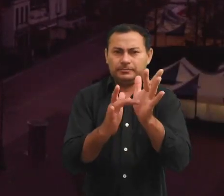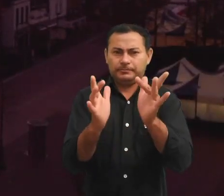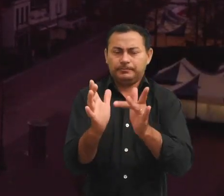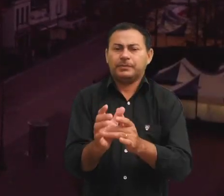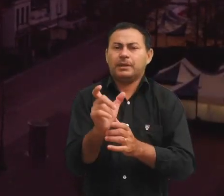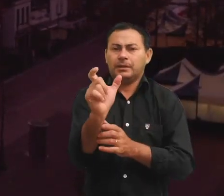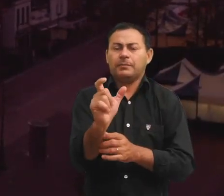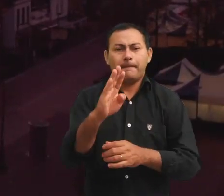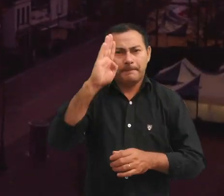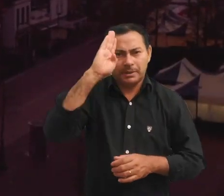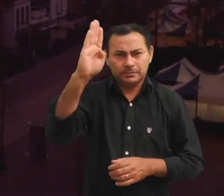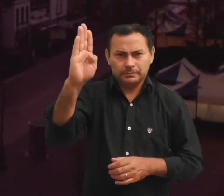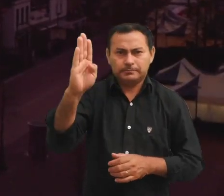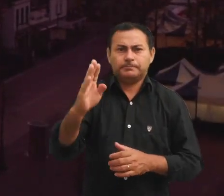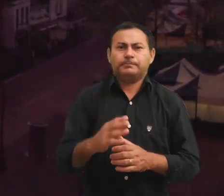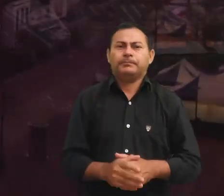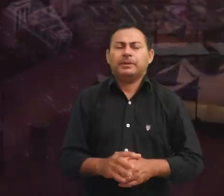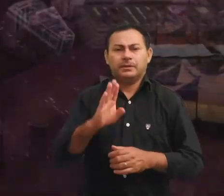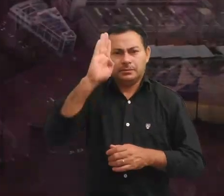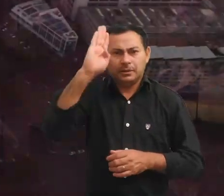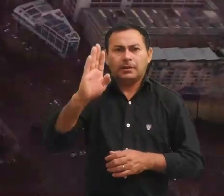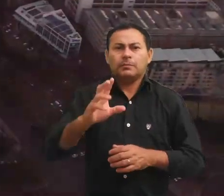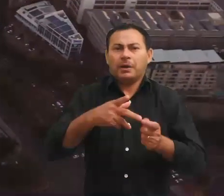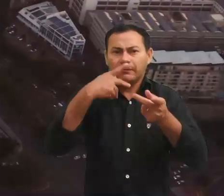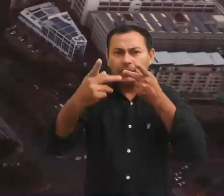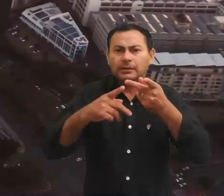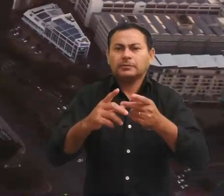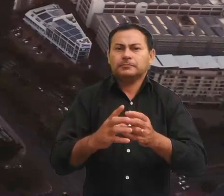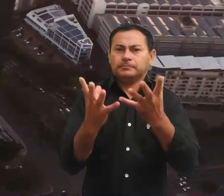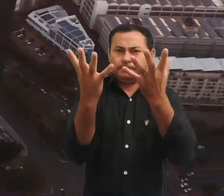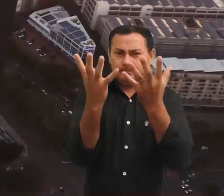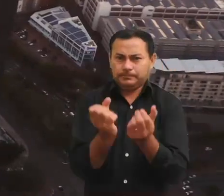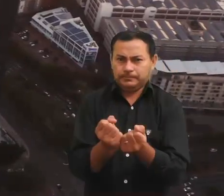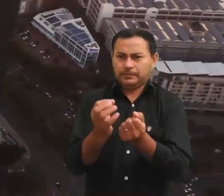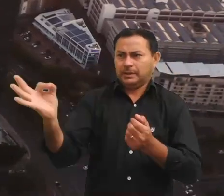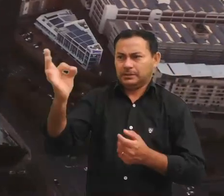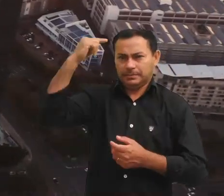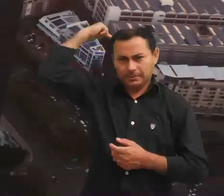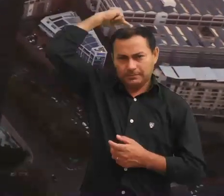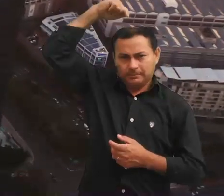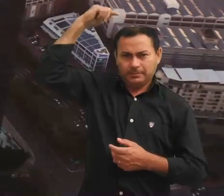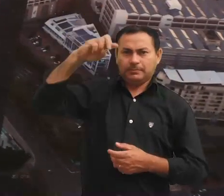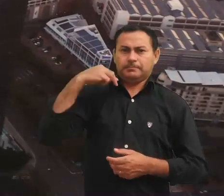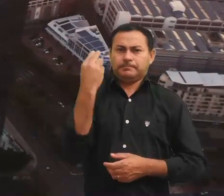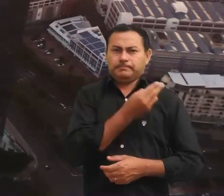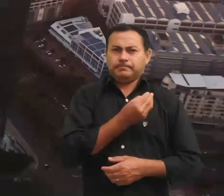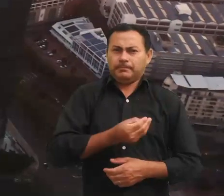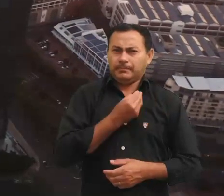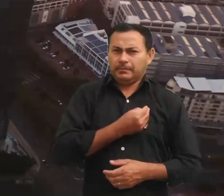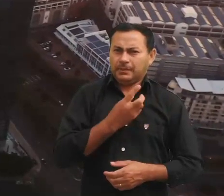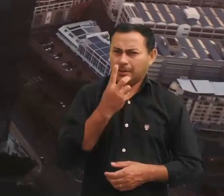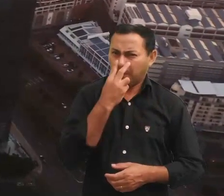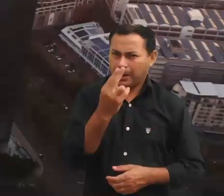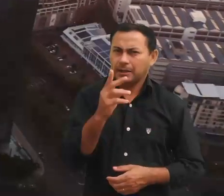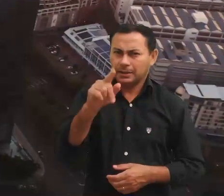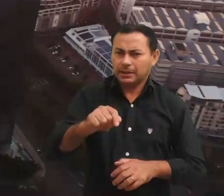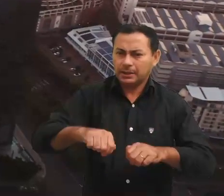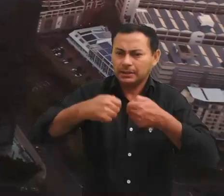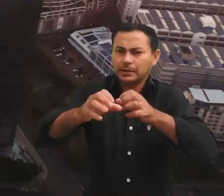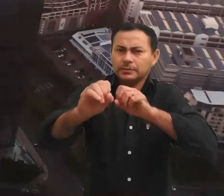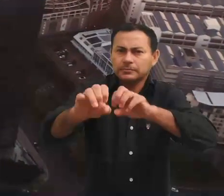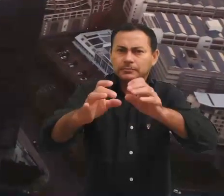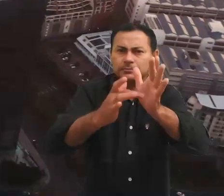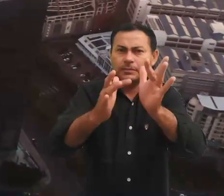às palavras de Jesus é a palavra-chave. É a chave, vamos dizer assim, para receber o Espírito Santo em nossas vidas. Você não acha